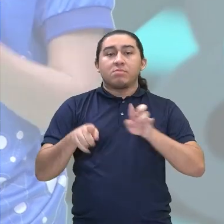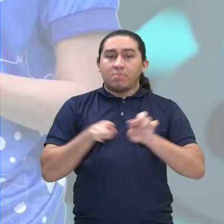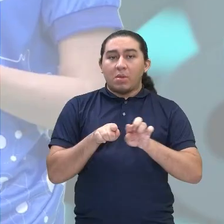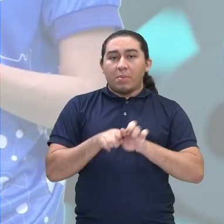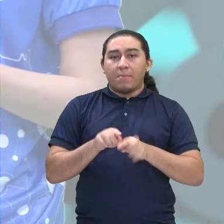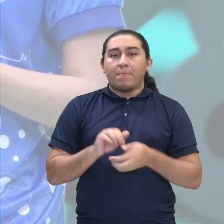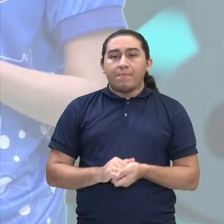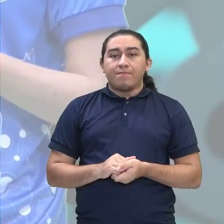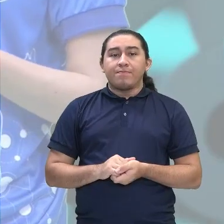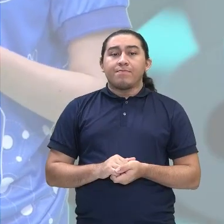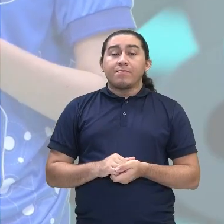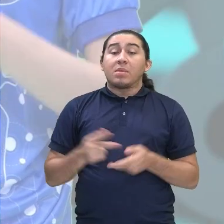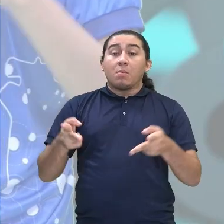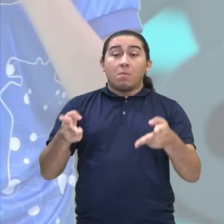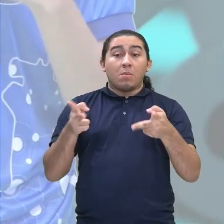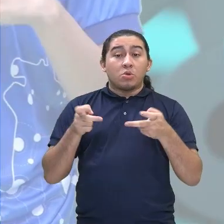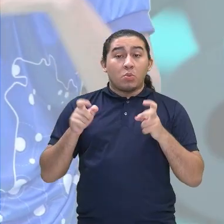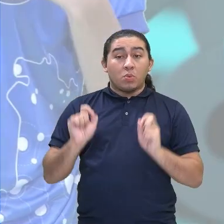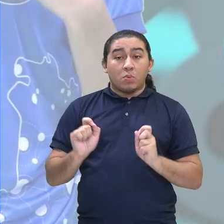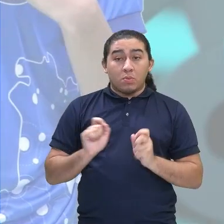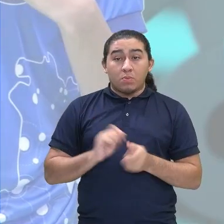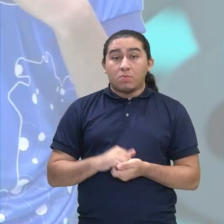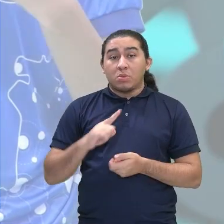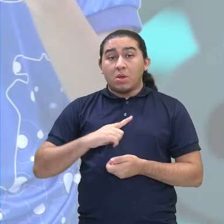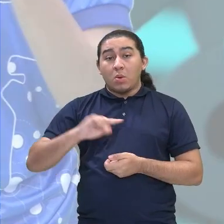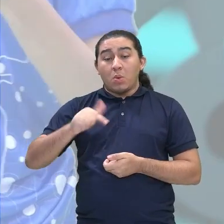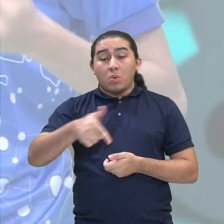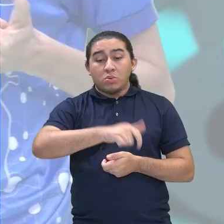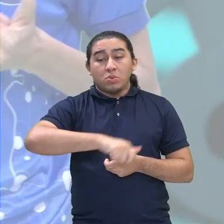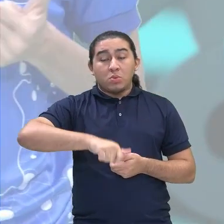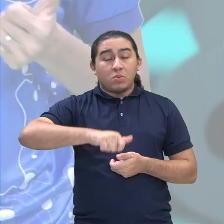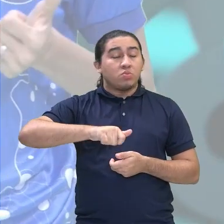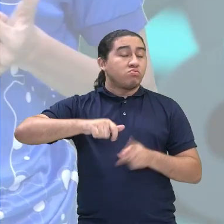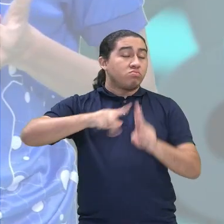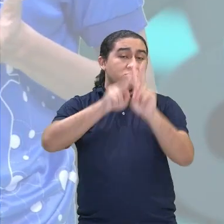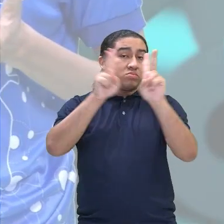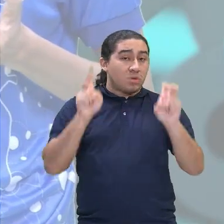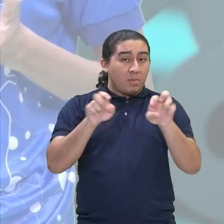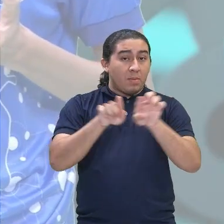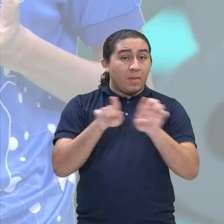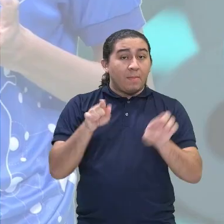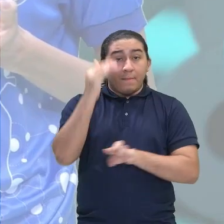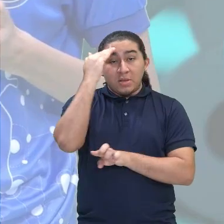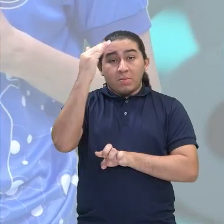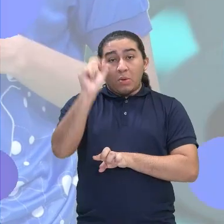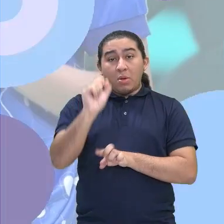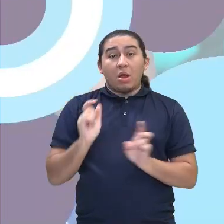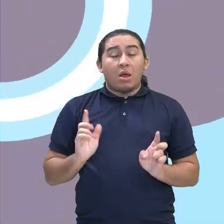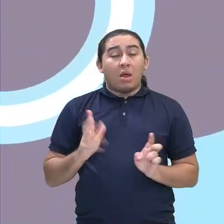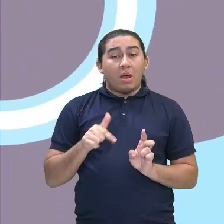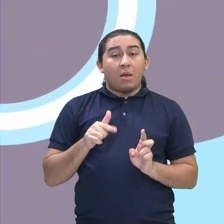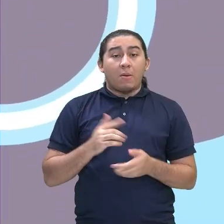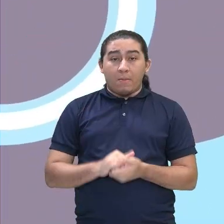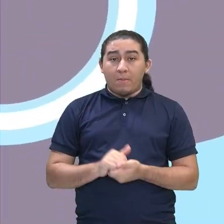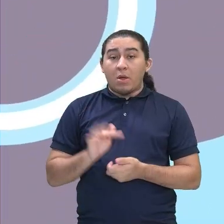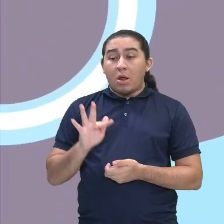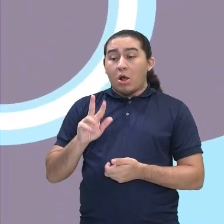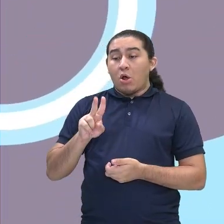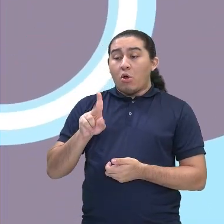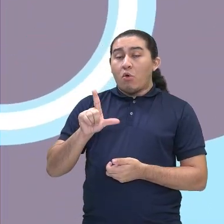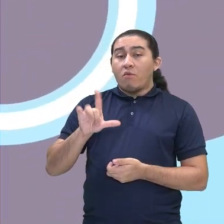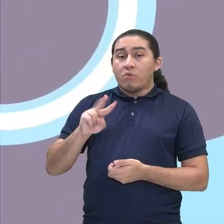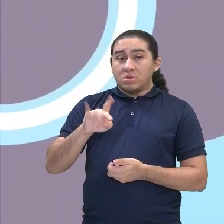eu tenho também aqui outros fatores, mas um dos principais é a fluência. Vamos lá?